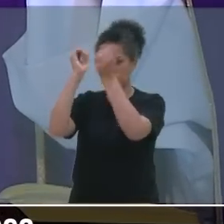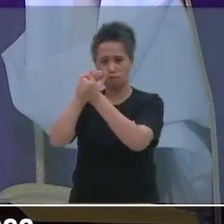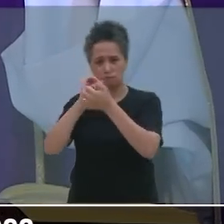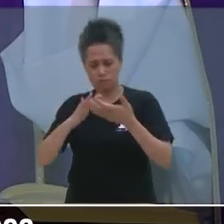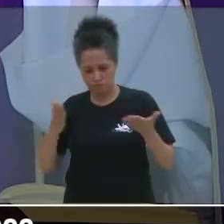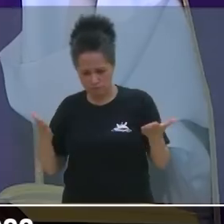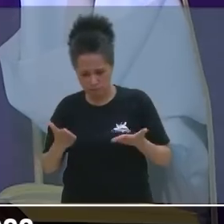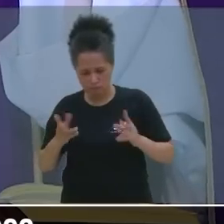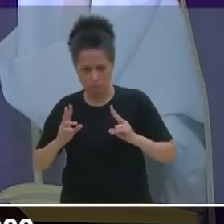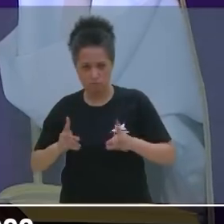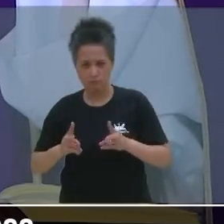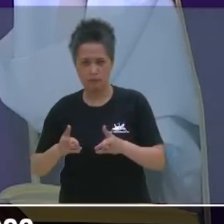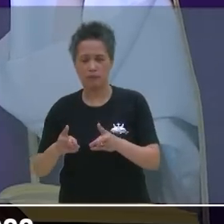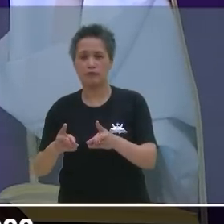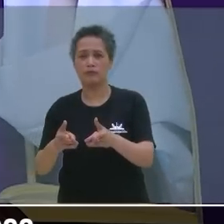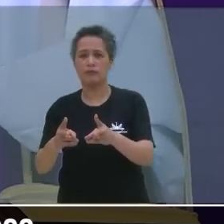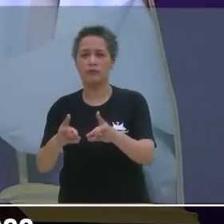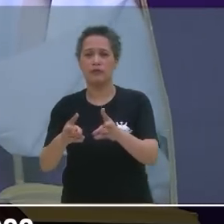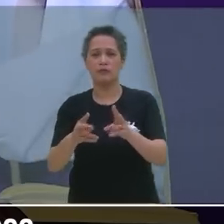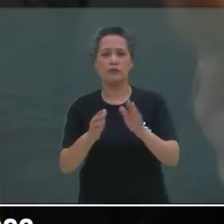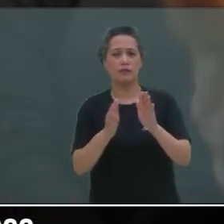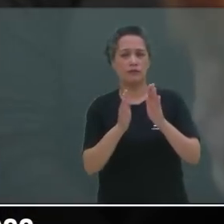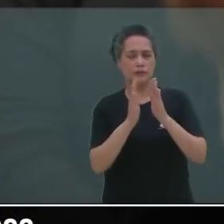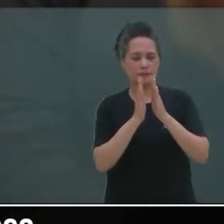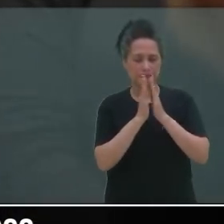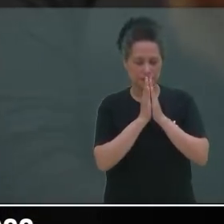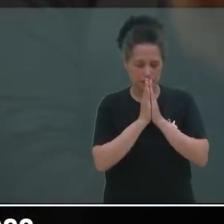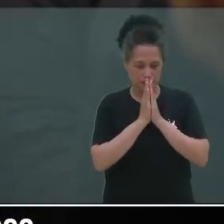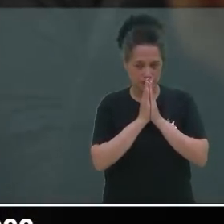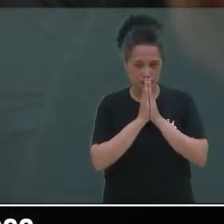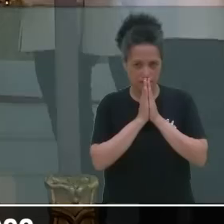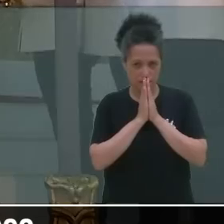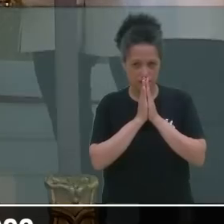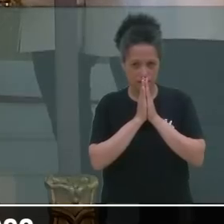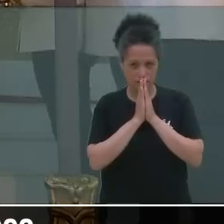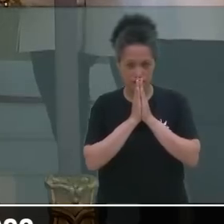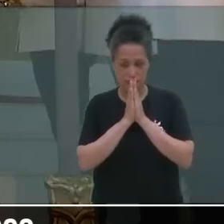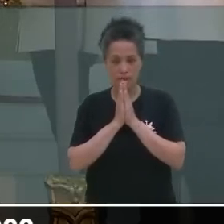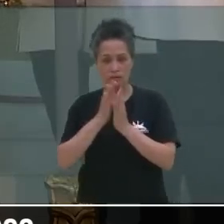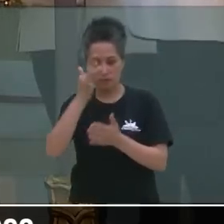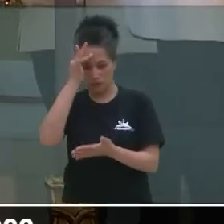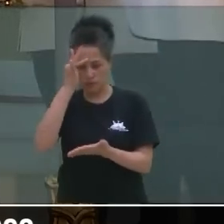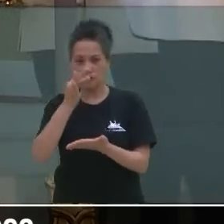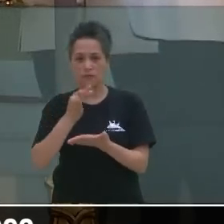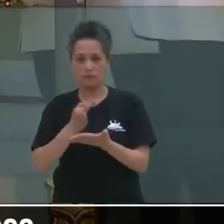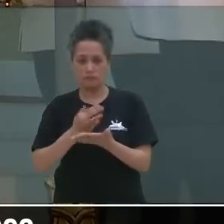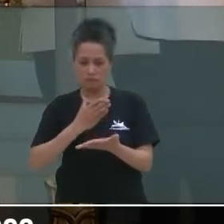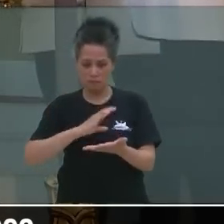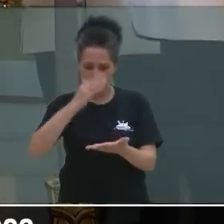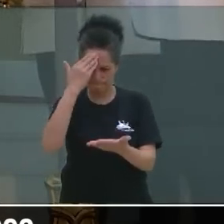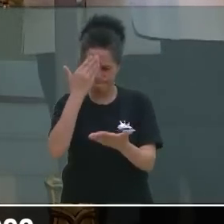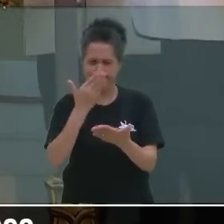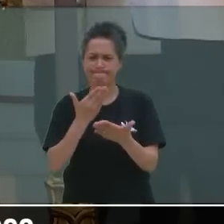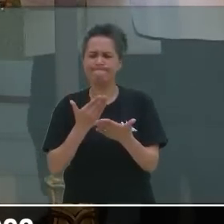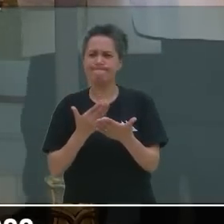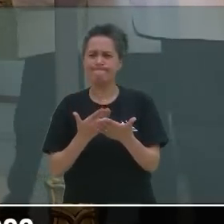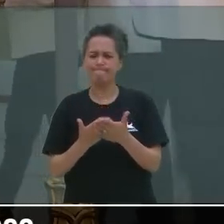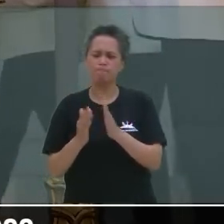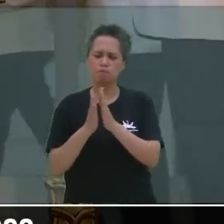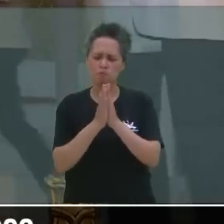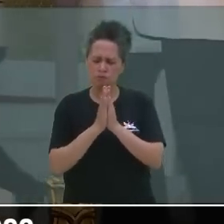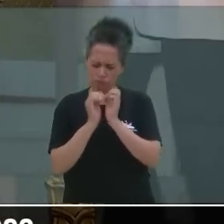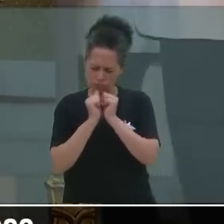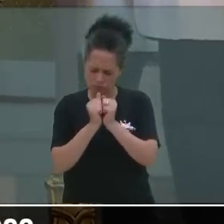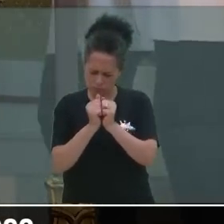toda glória, agora e para sempre. Amém. Com fé e confiança,